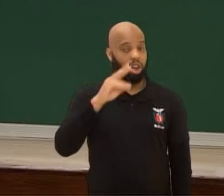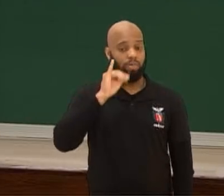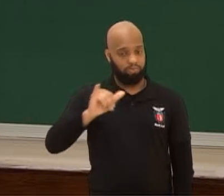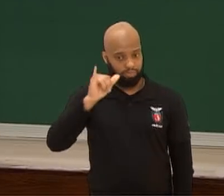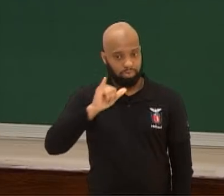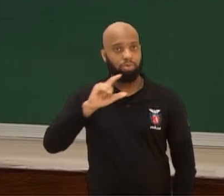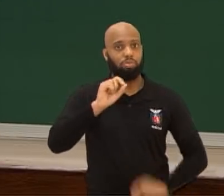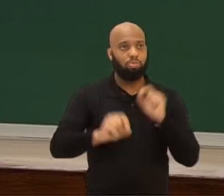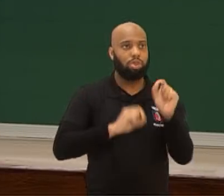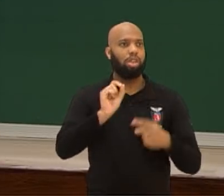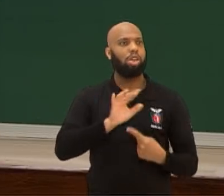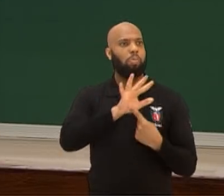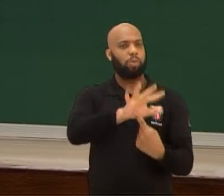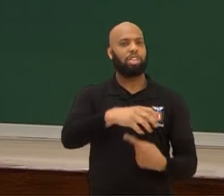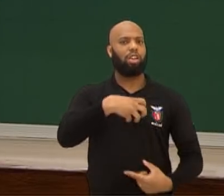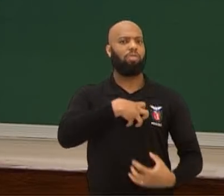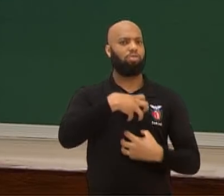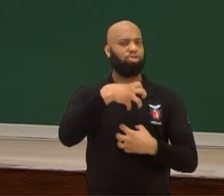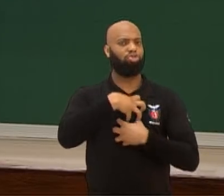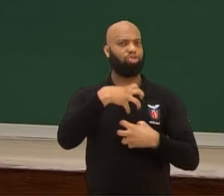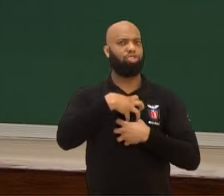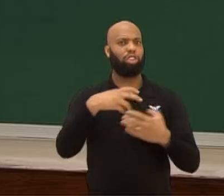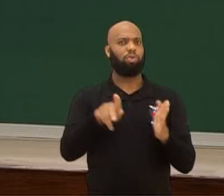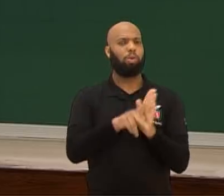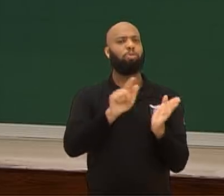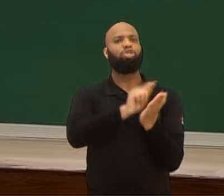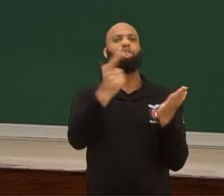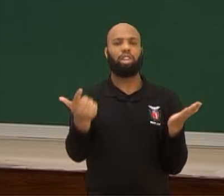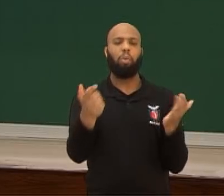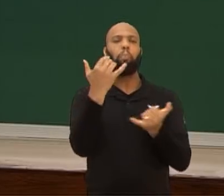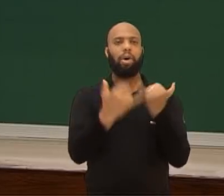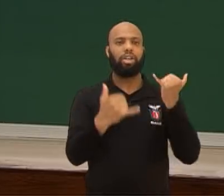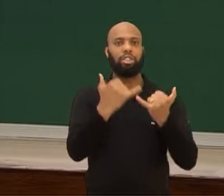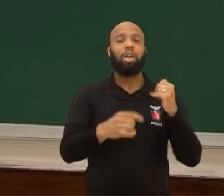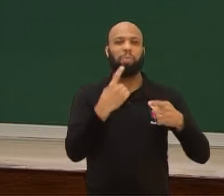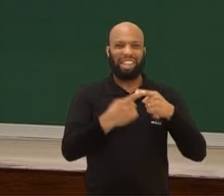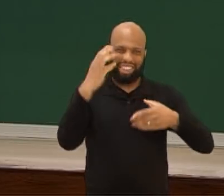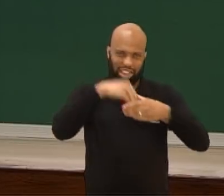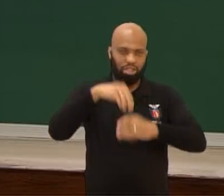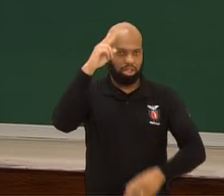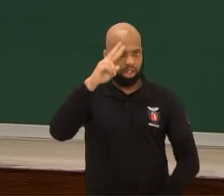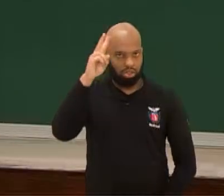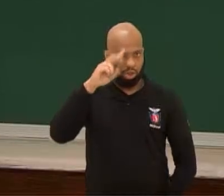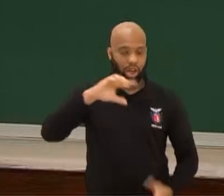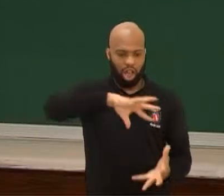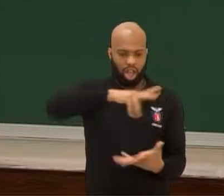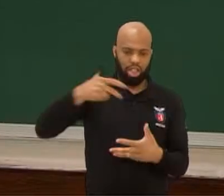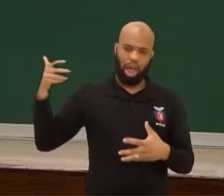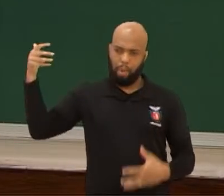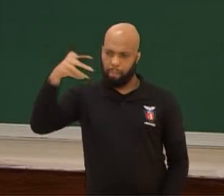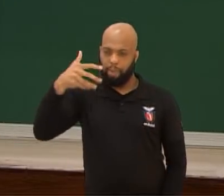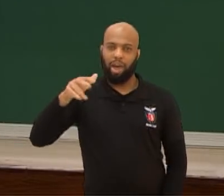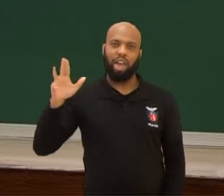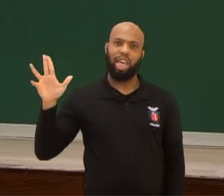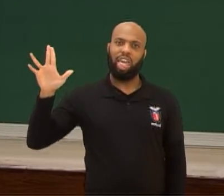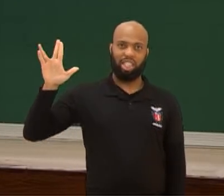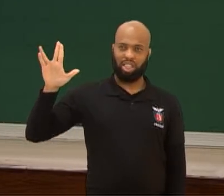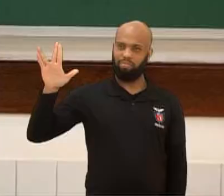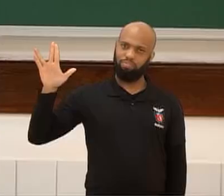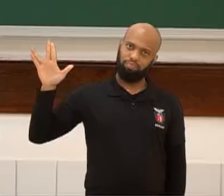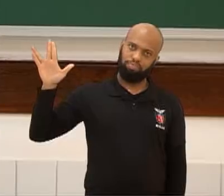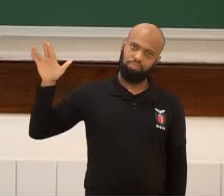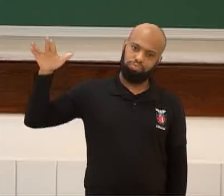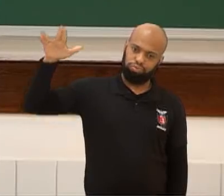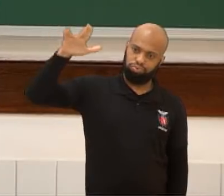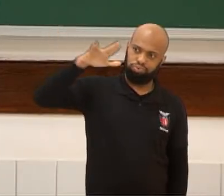contada simulando um programa jornalístico. Na história, a Terra estava sendo invadida por marcianos. Então, o